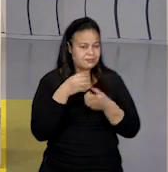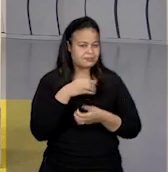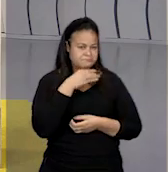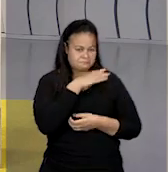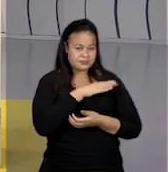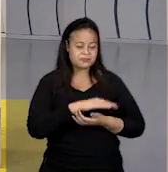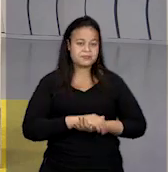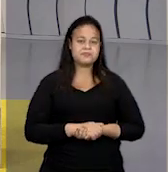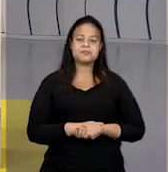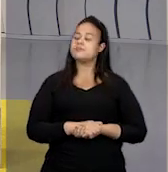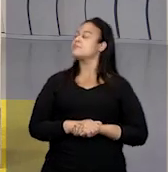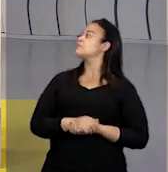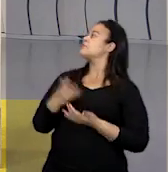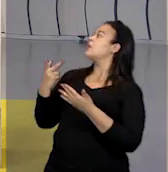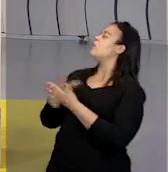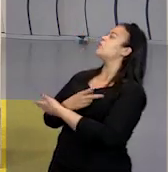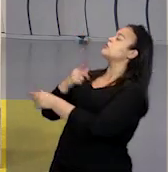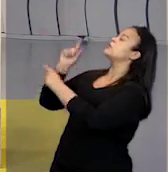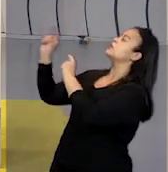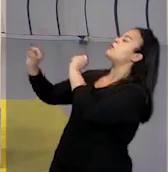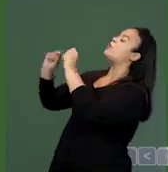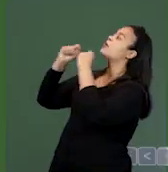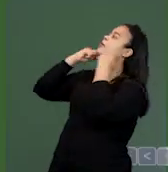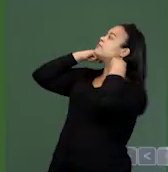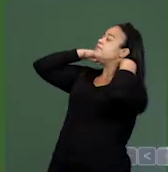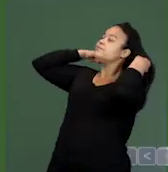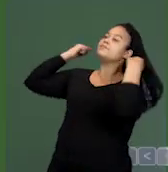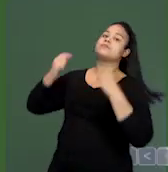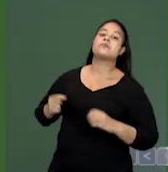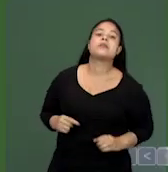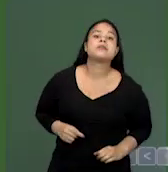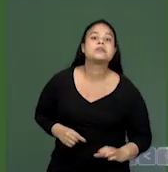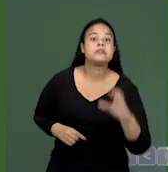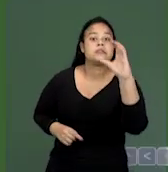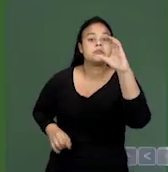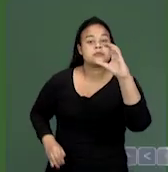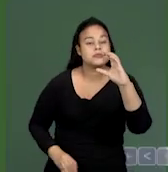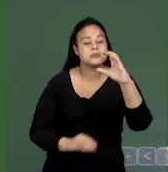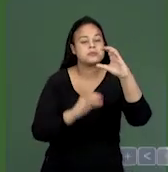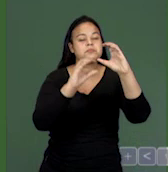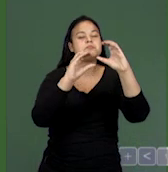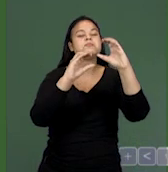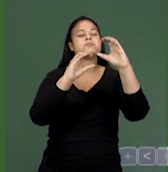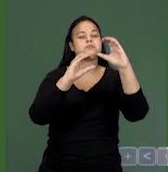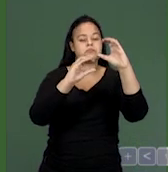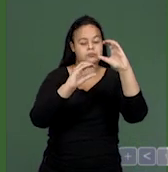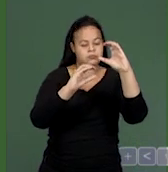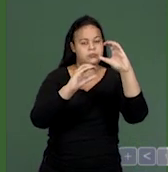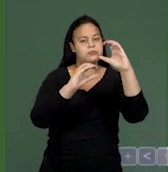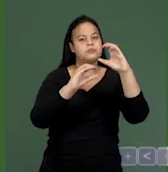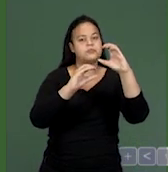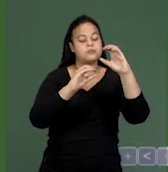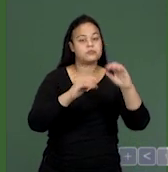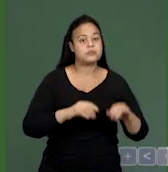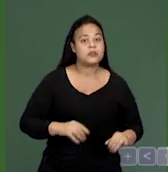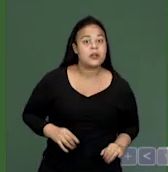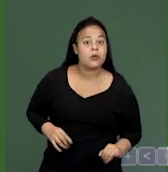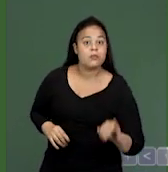Vamos lá. O que vai acontecer? Czão, Czinho, com